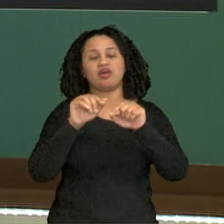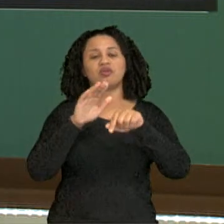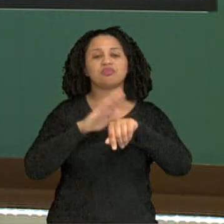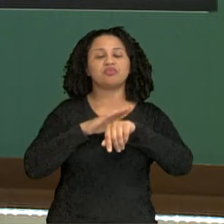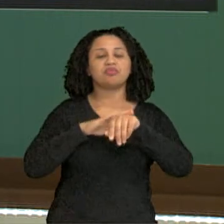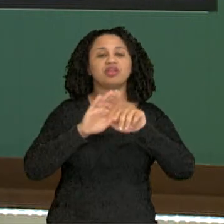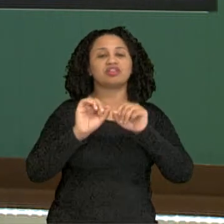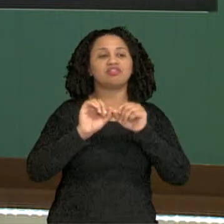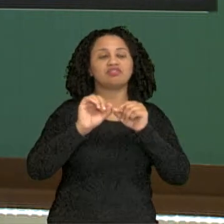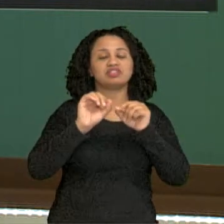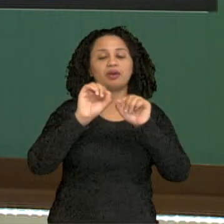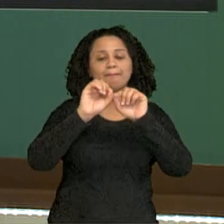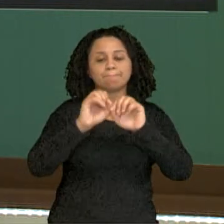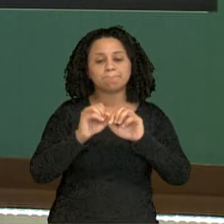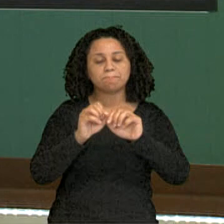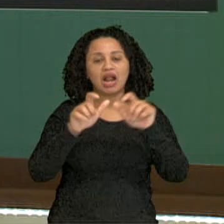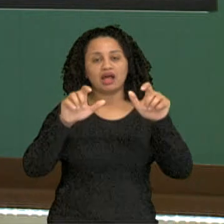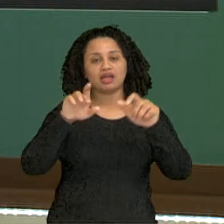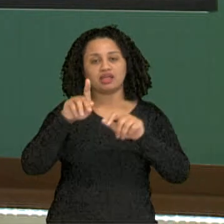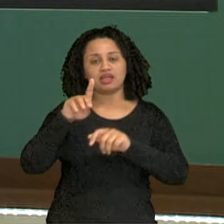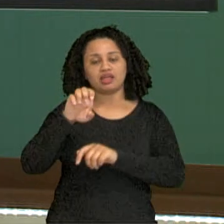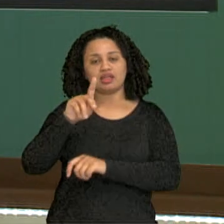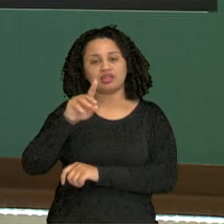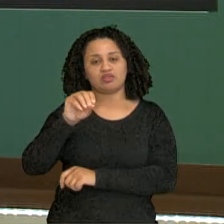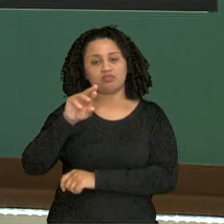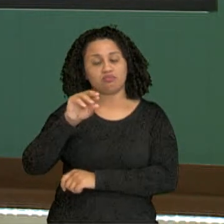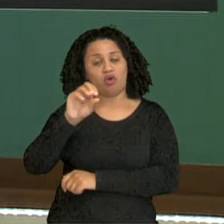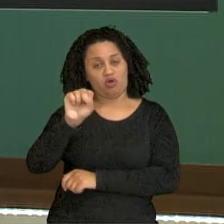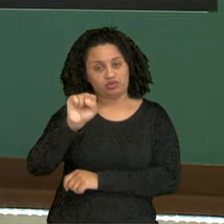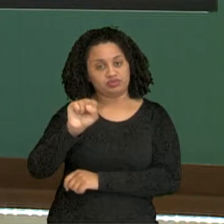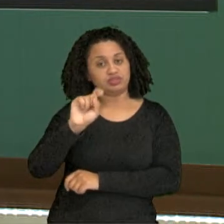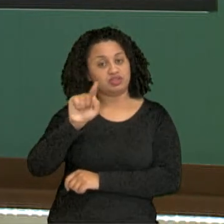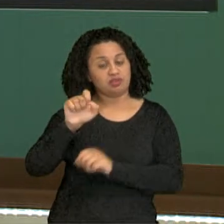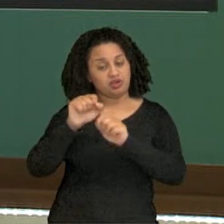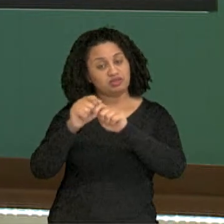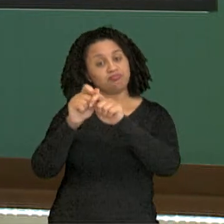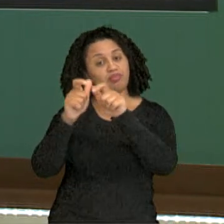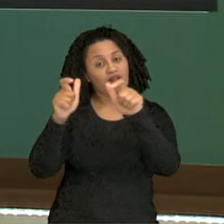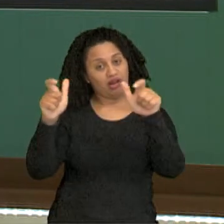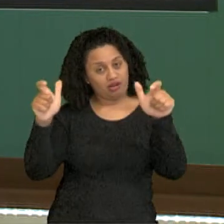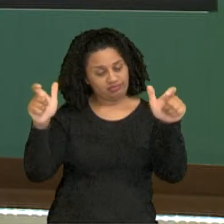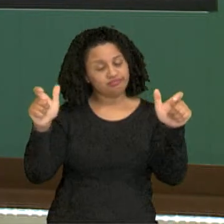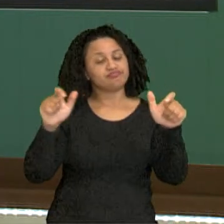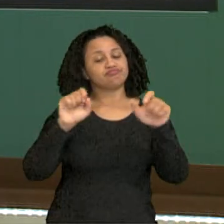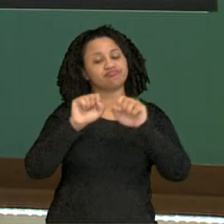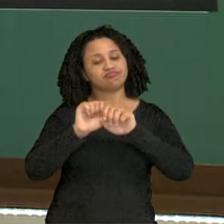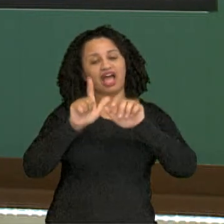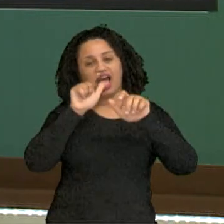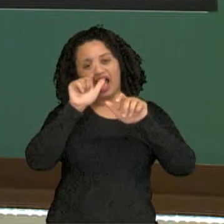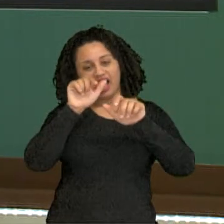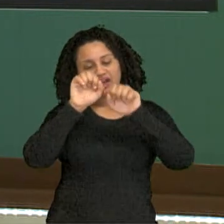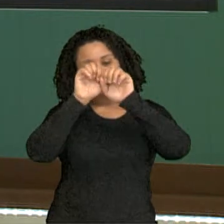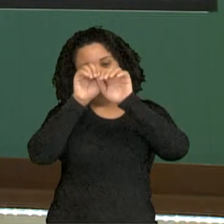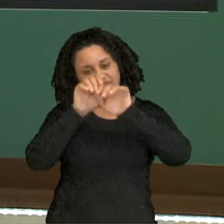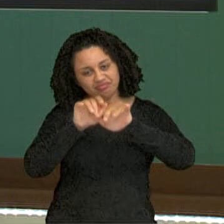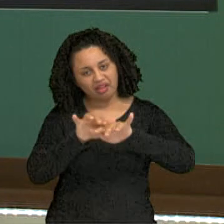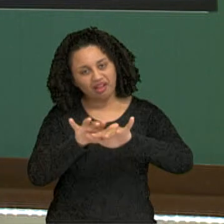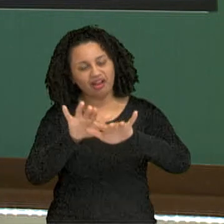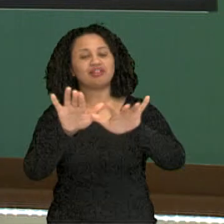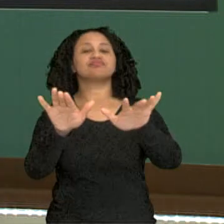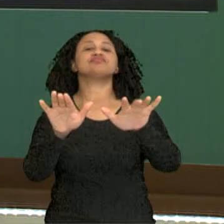que vai produzir os esporos, que vão ser transportados pela